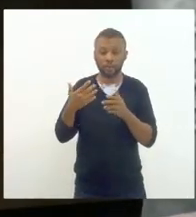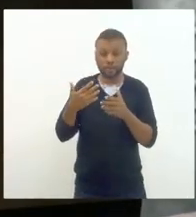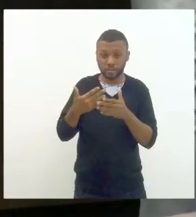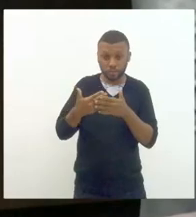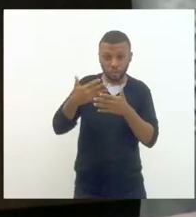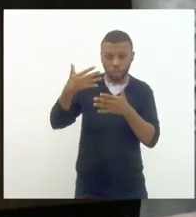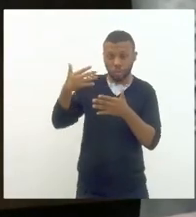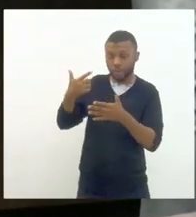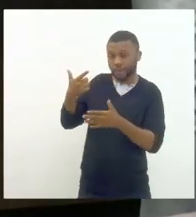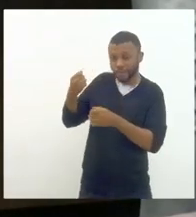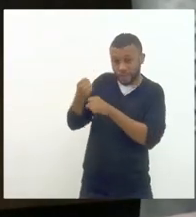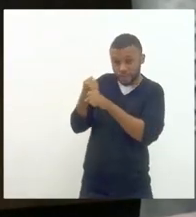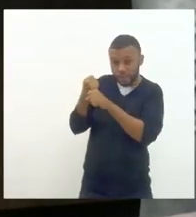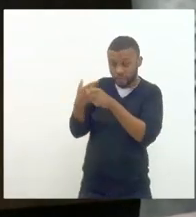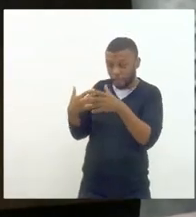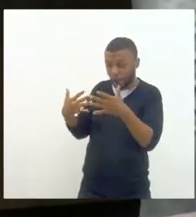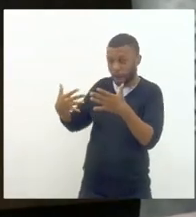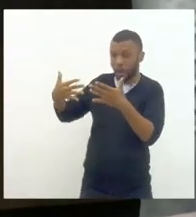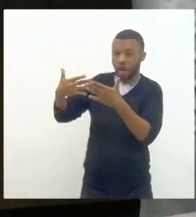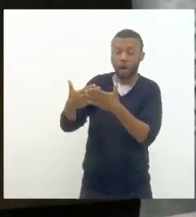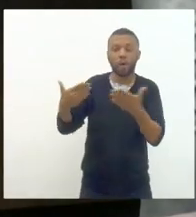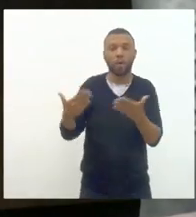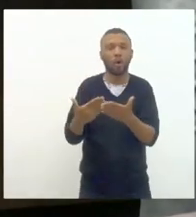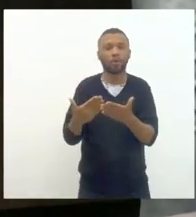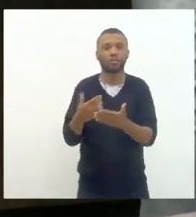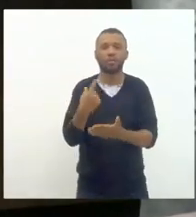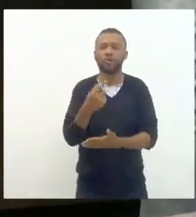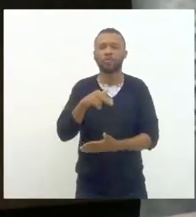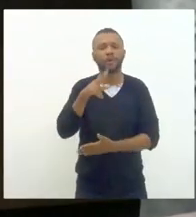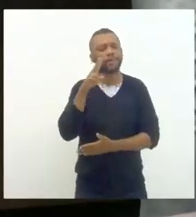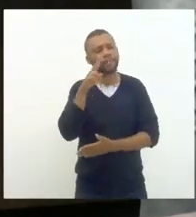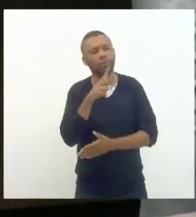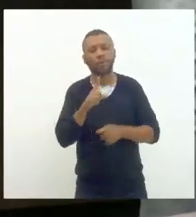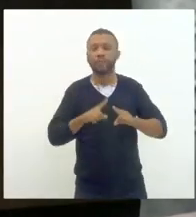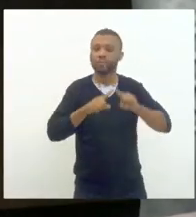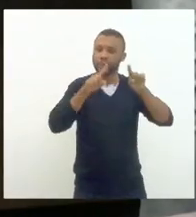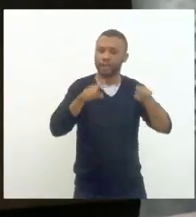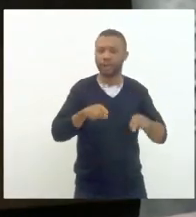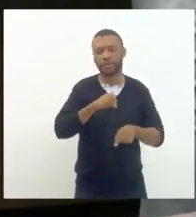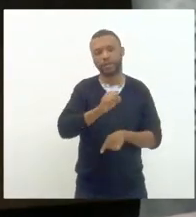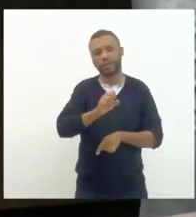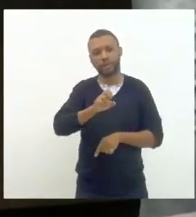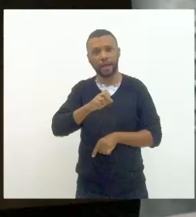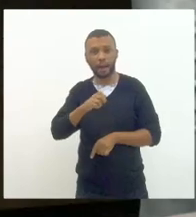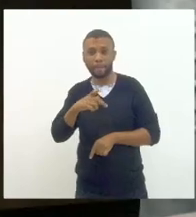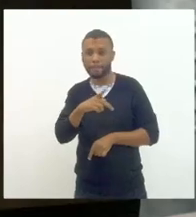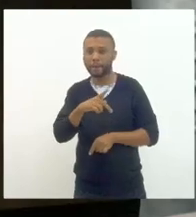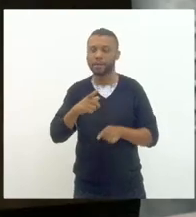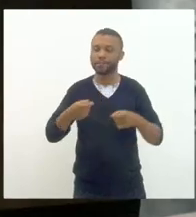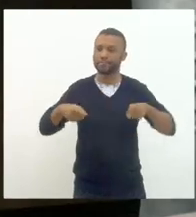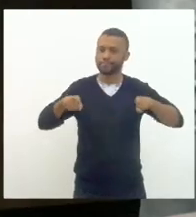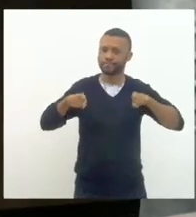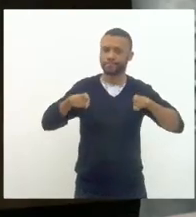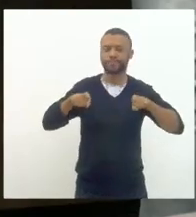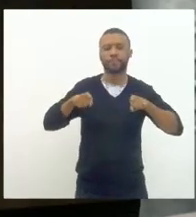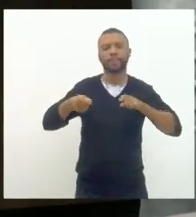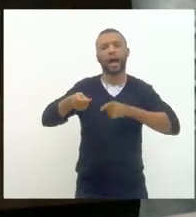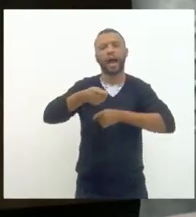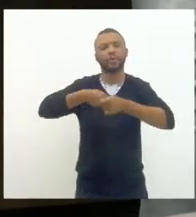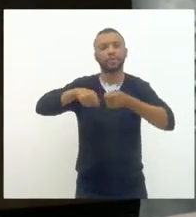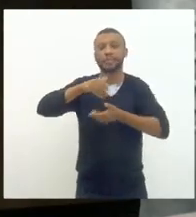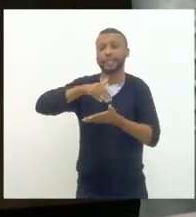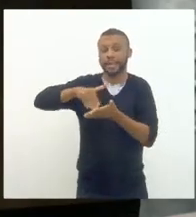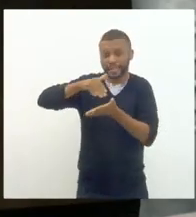nunca viu um funcionário da SEAP sentar na administração, na secretaria.